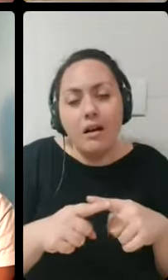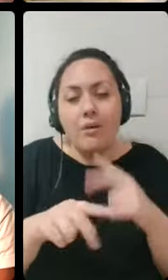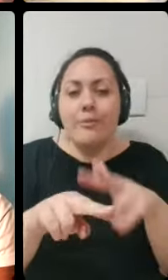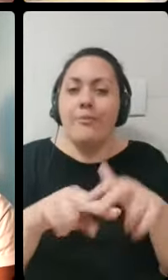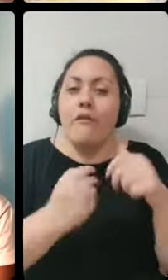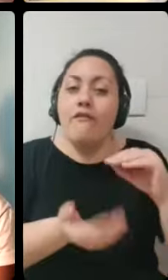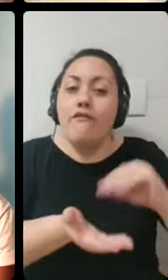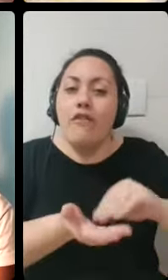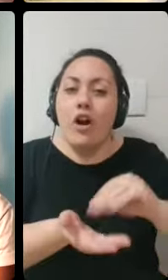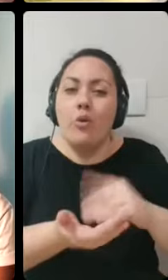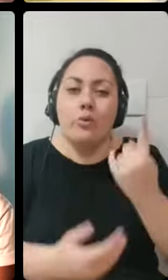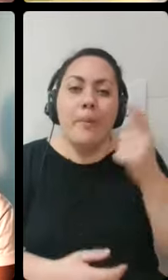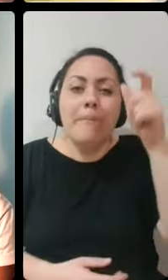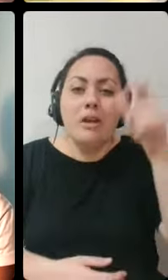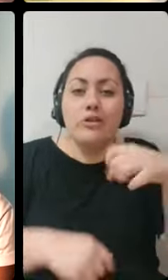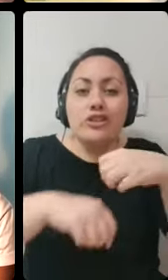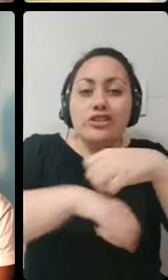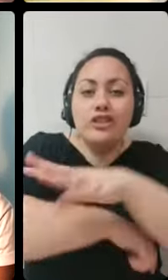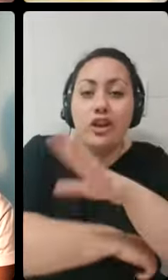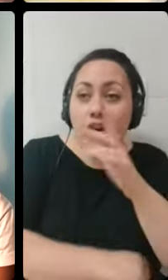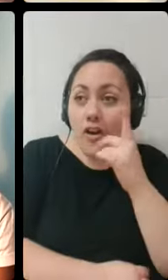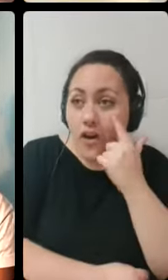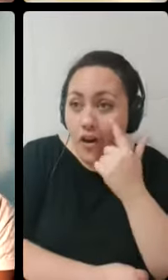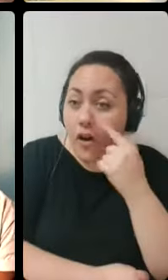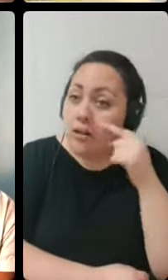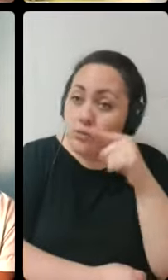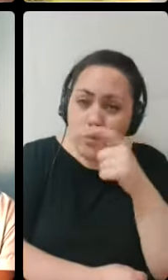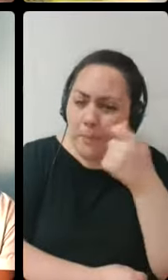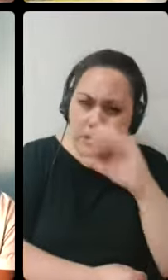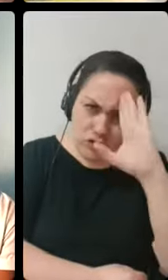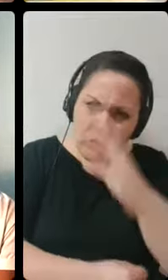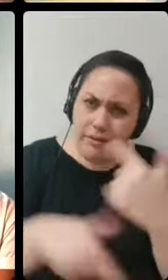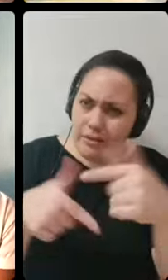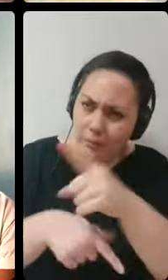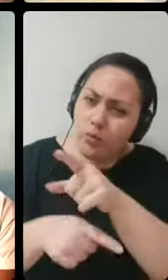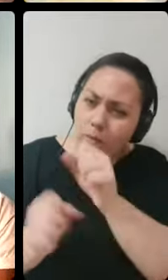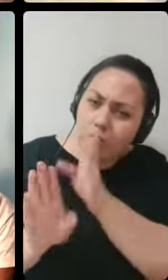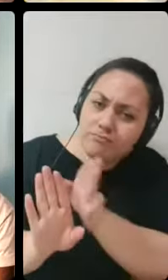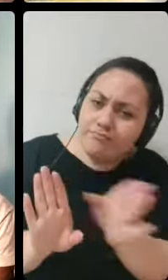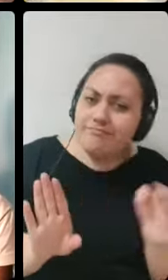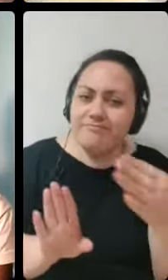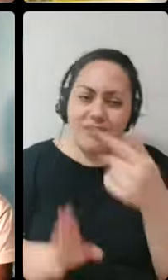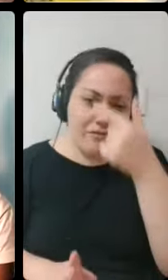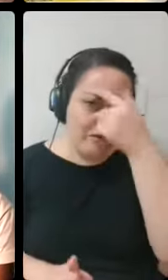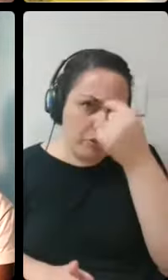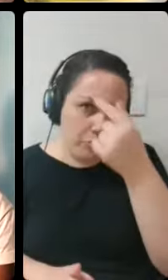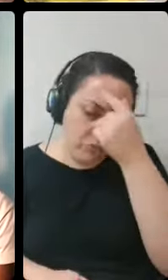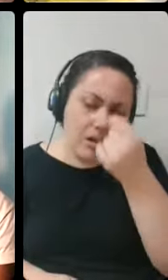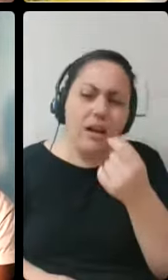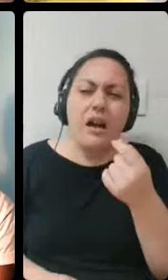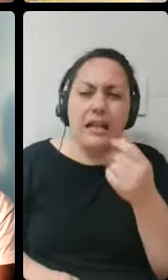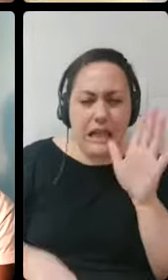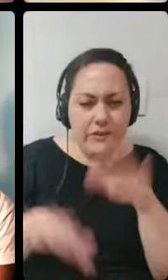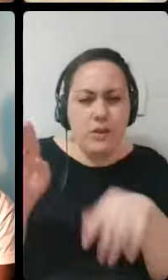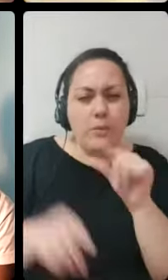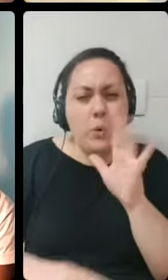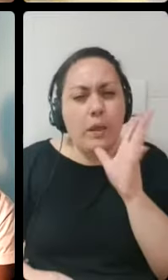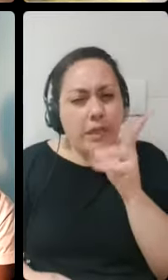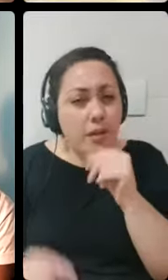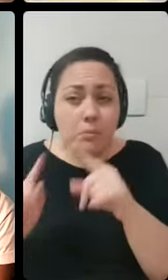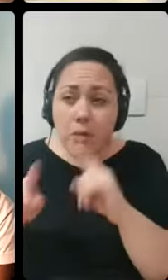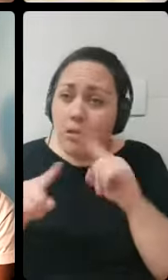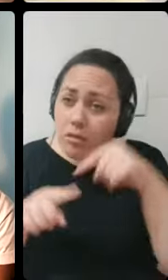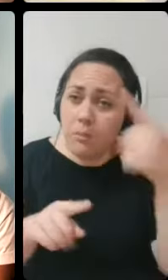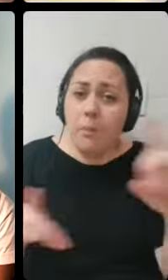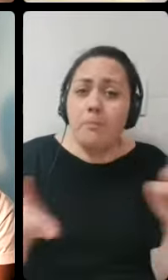botar a chavezinha na porta e dizer: olha, tu pode vir por aqui, vai ser um processo um pouco mais longo, mas depois tu tá um pouco mais qualificado.